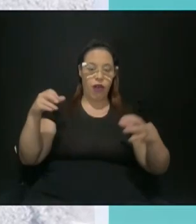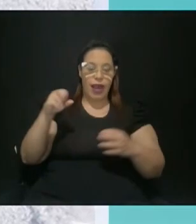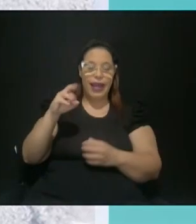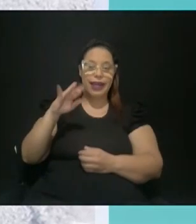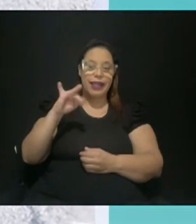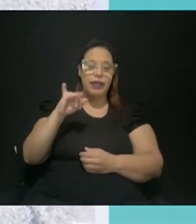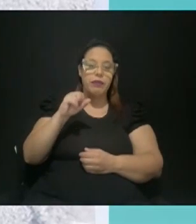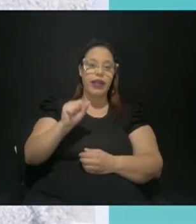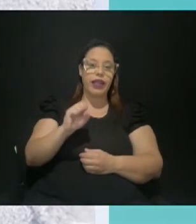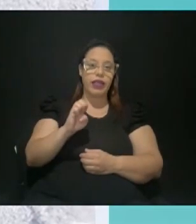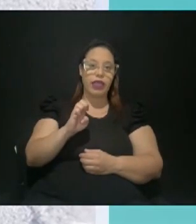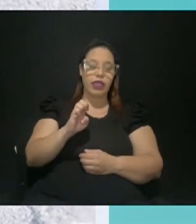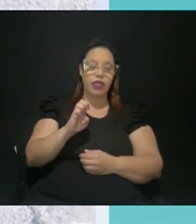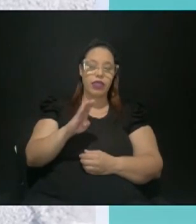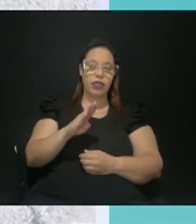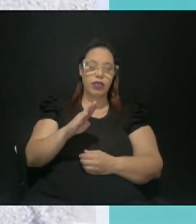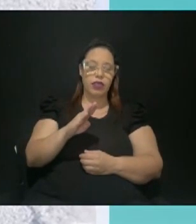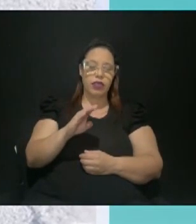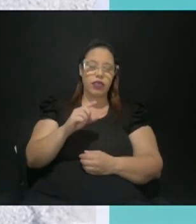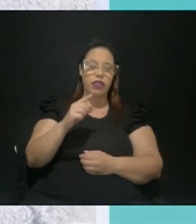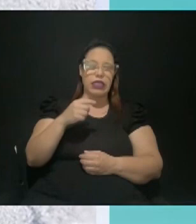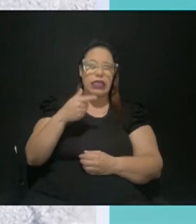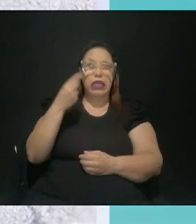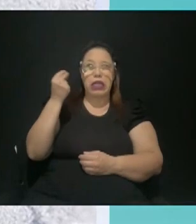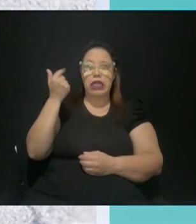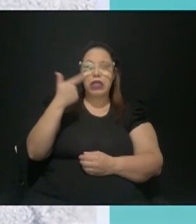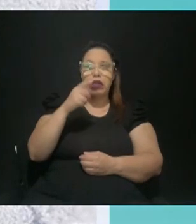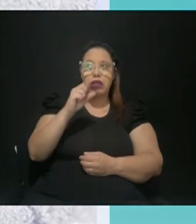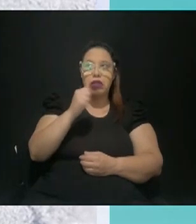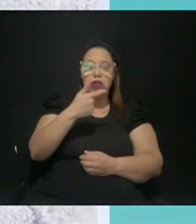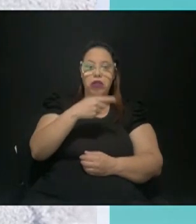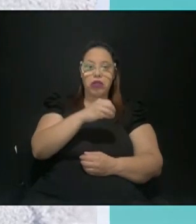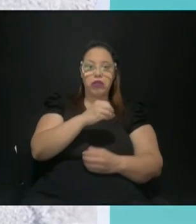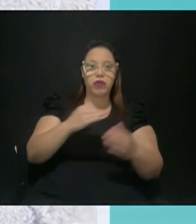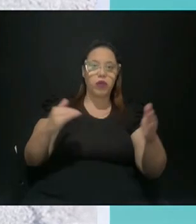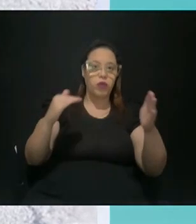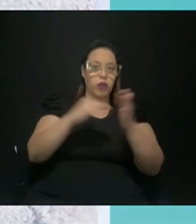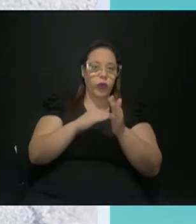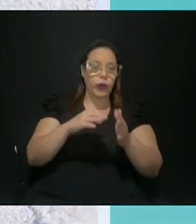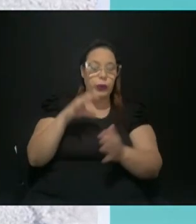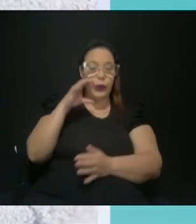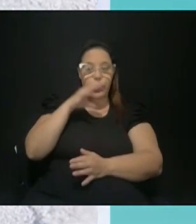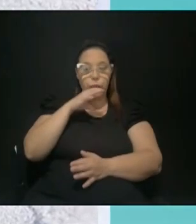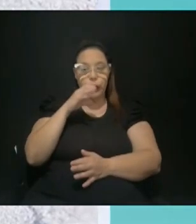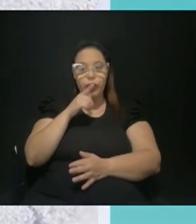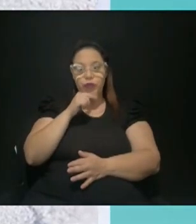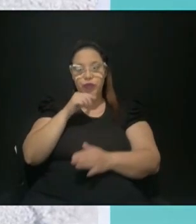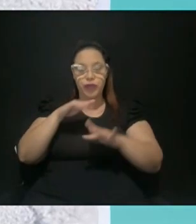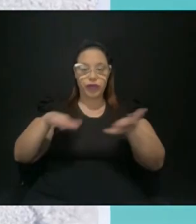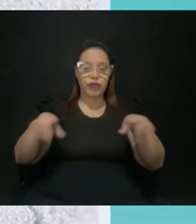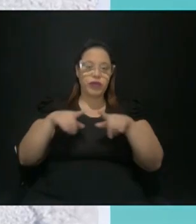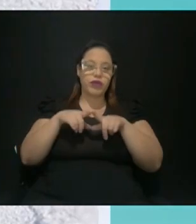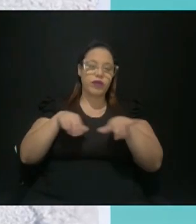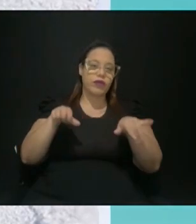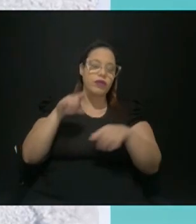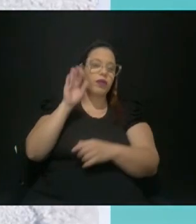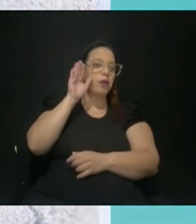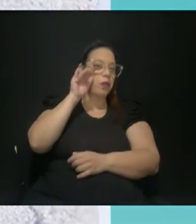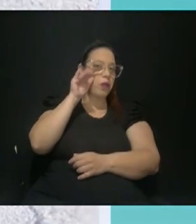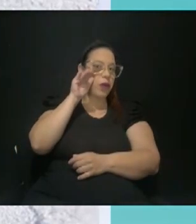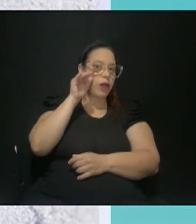Desde 2020, a formação começou a migrar em direção às águas mais quentes, mas, curiosamente, em abril deste